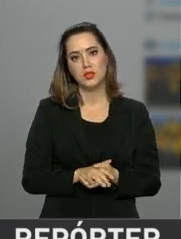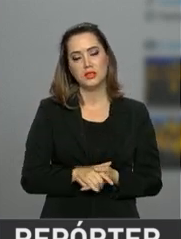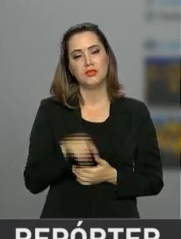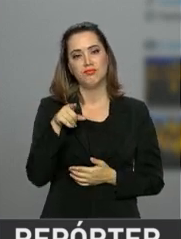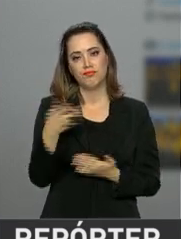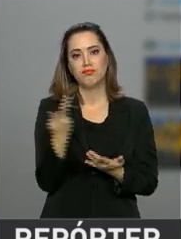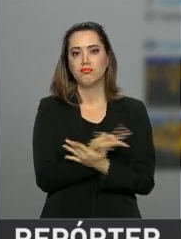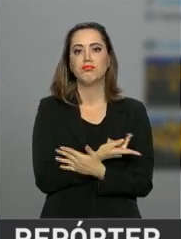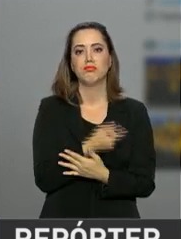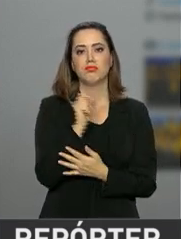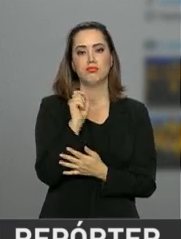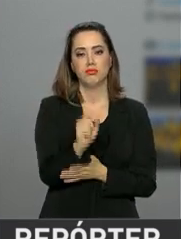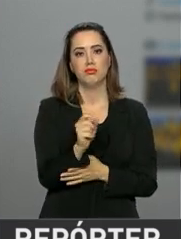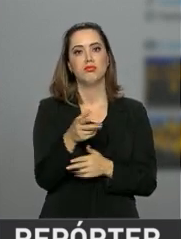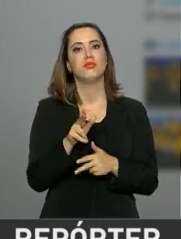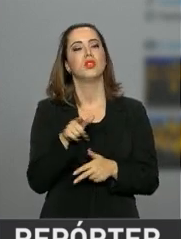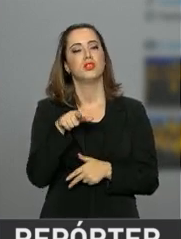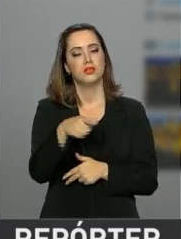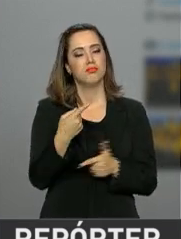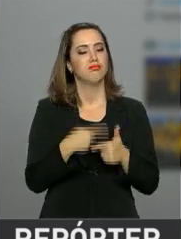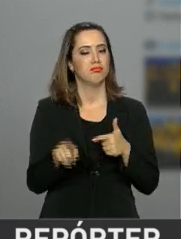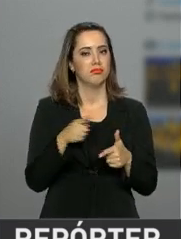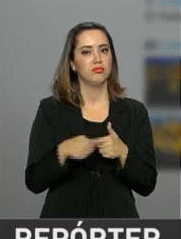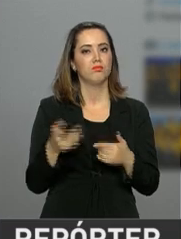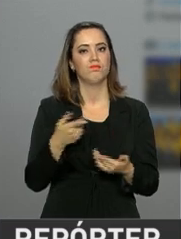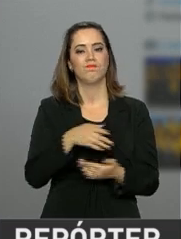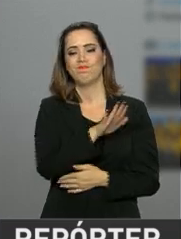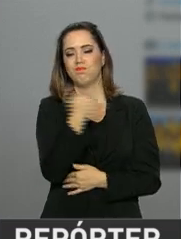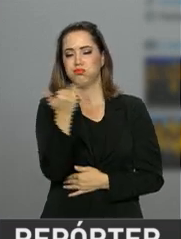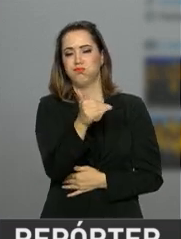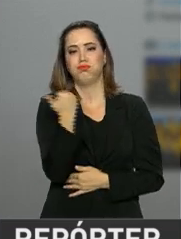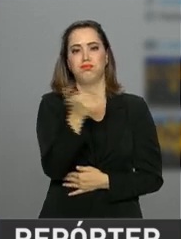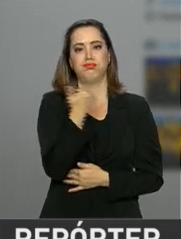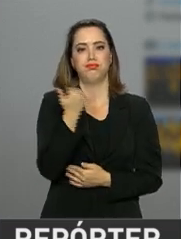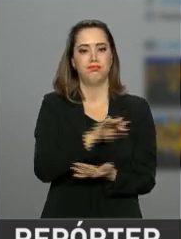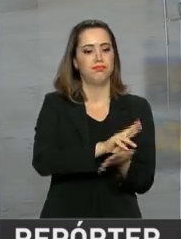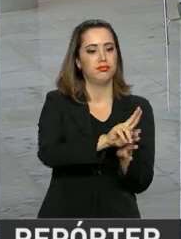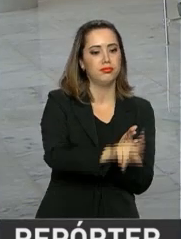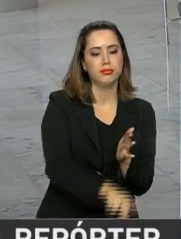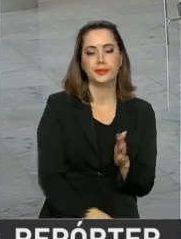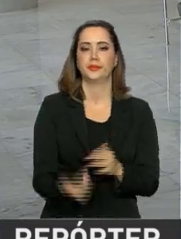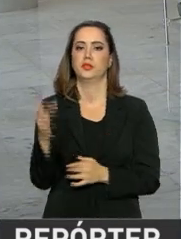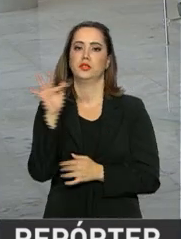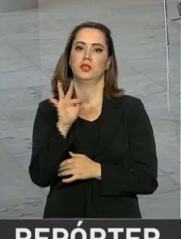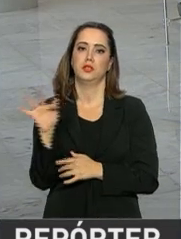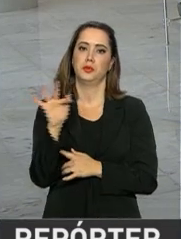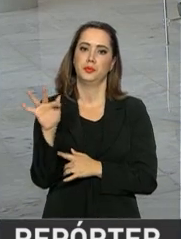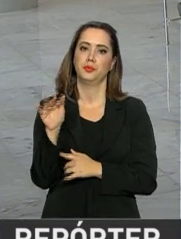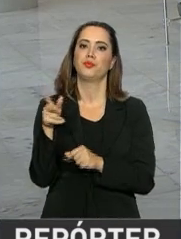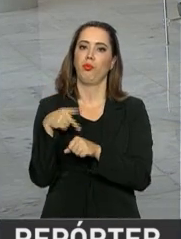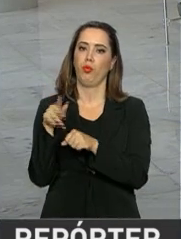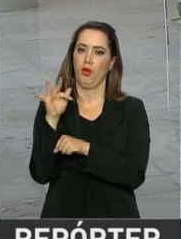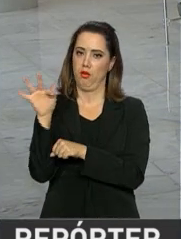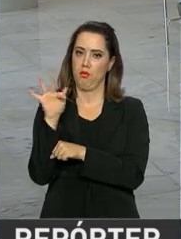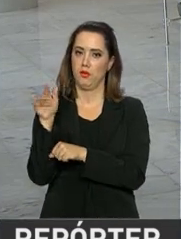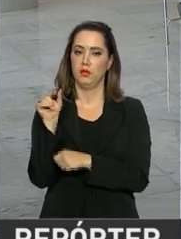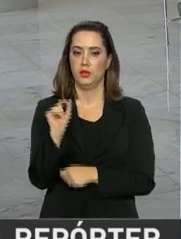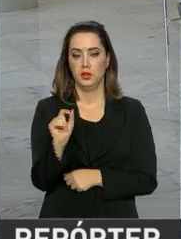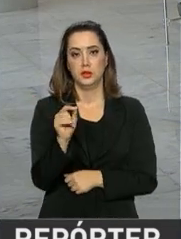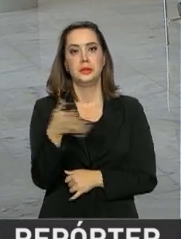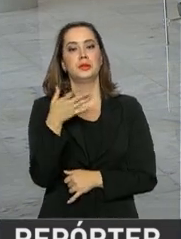tenha acontecido esse atentado que destruiu a vida de tantos cidadãos. E as agências internacionais de